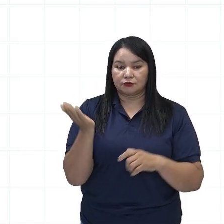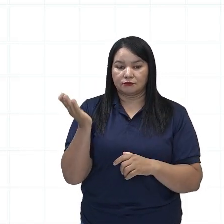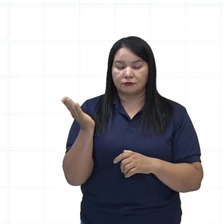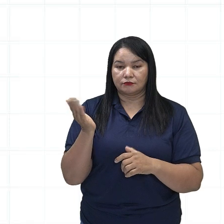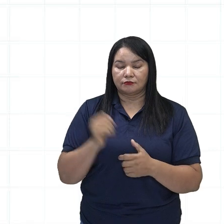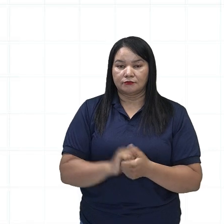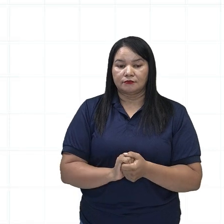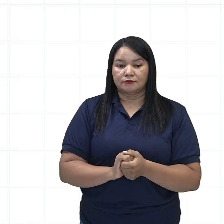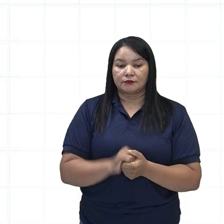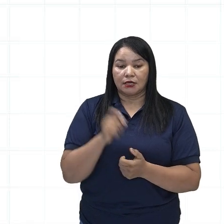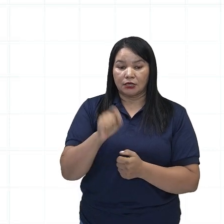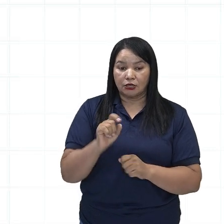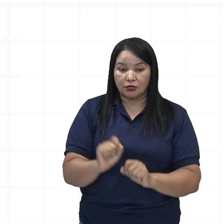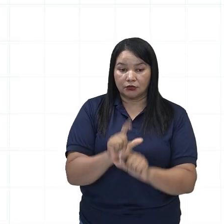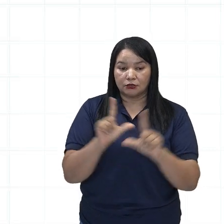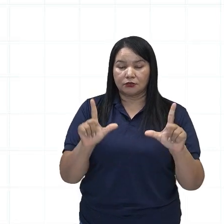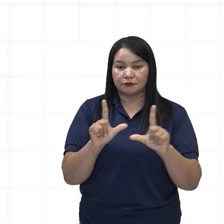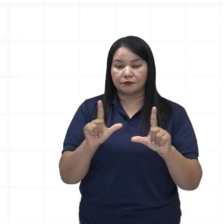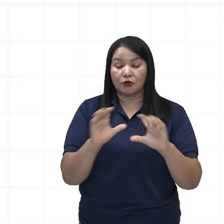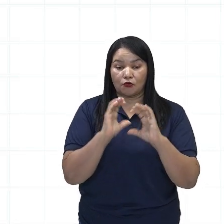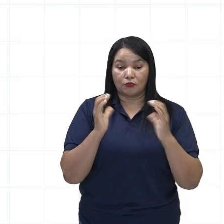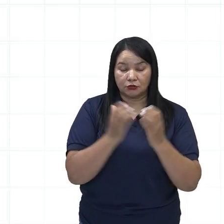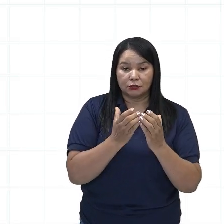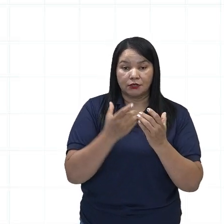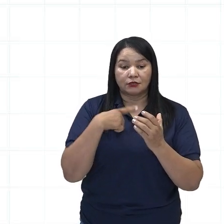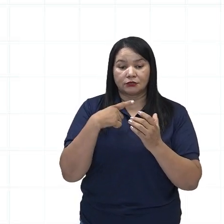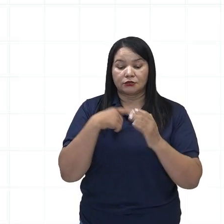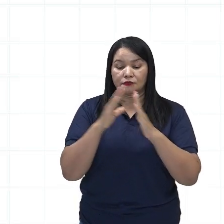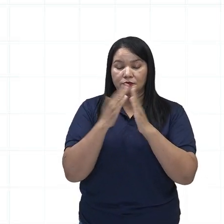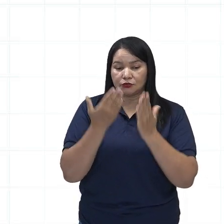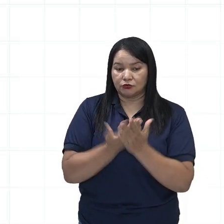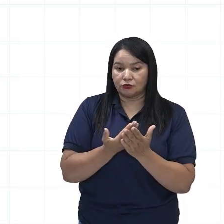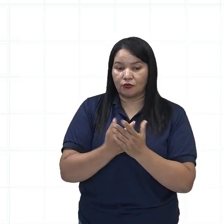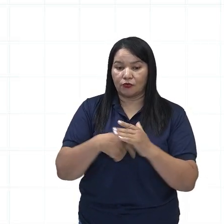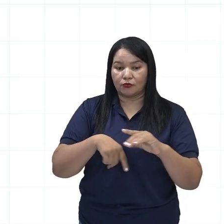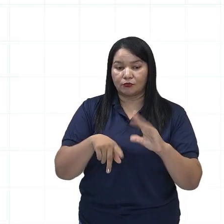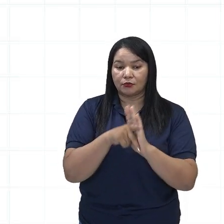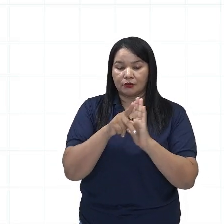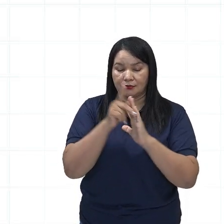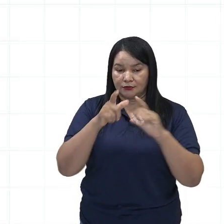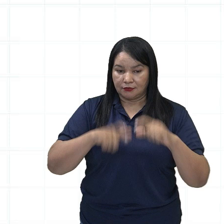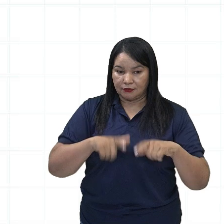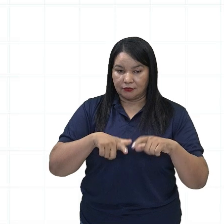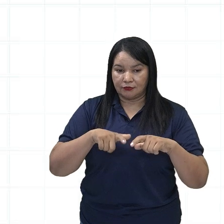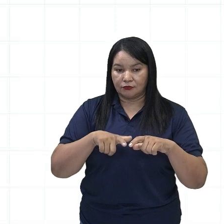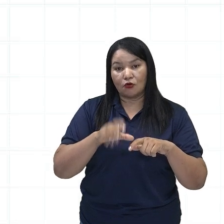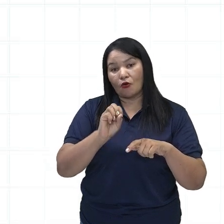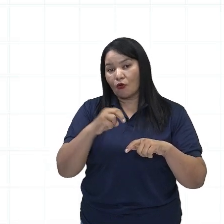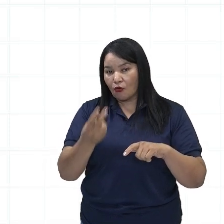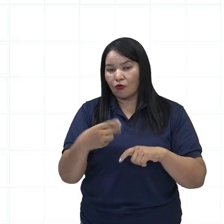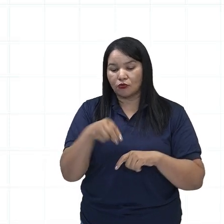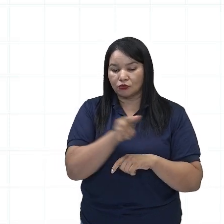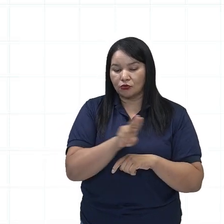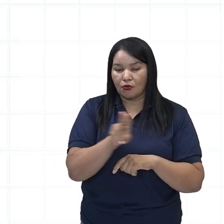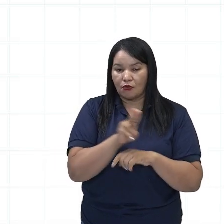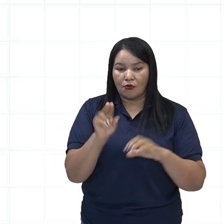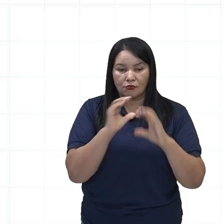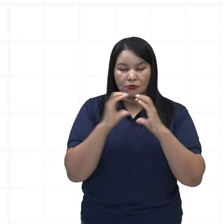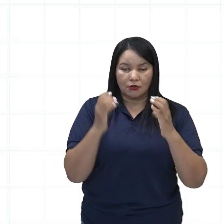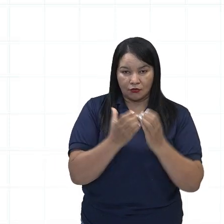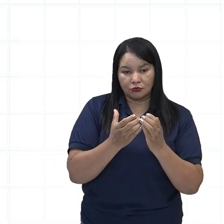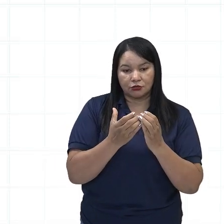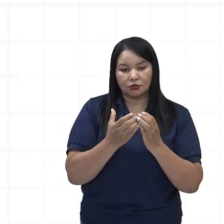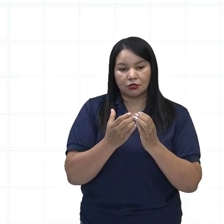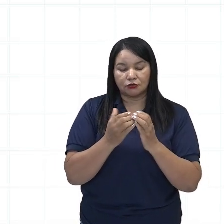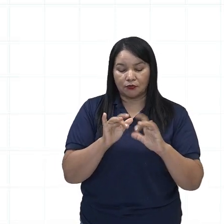Toda comunidade existe uma escola local, ou o nome da comunidade, que vai